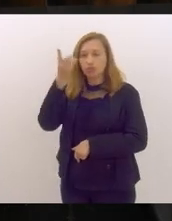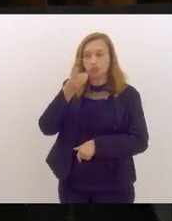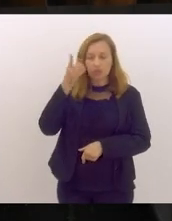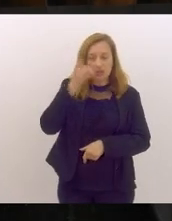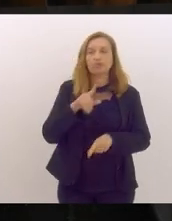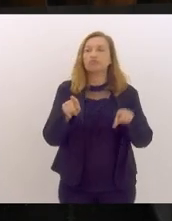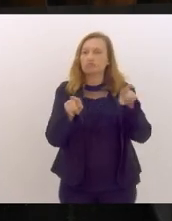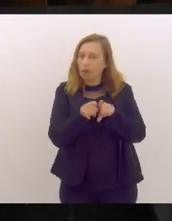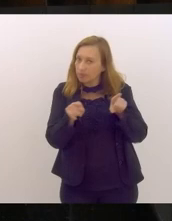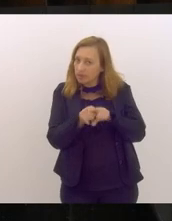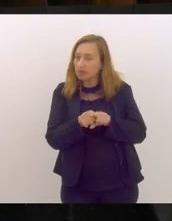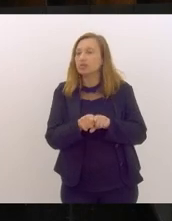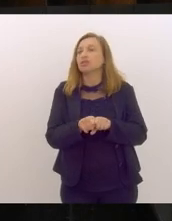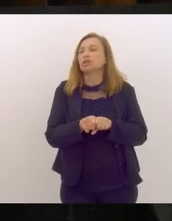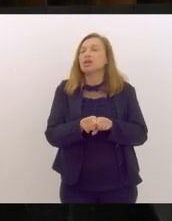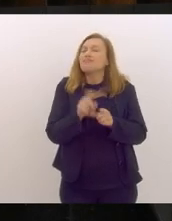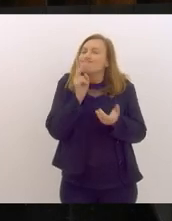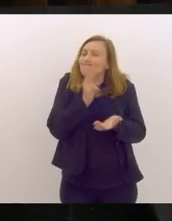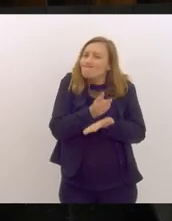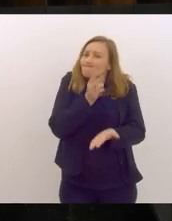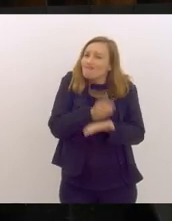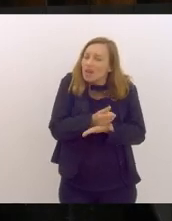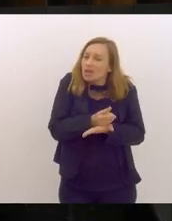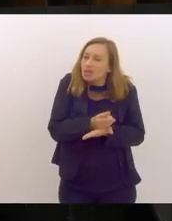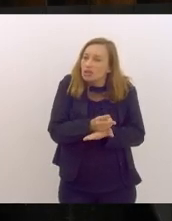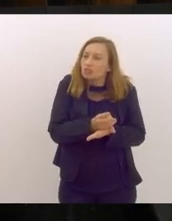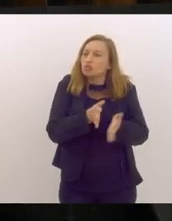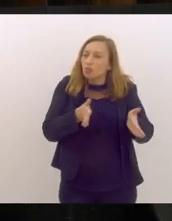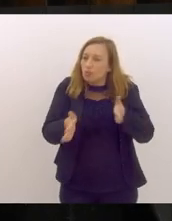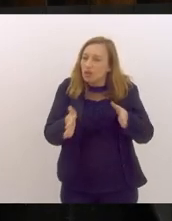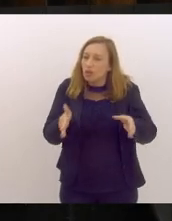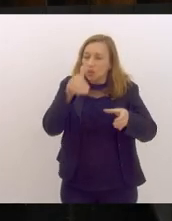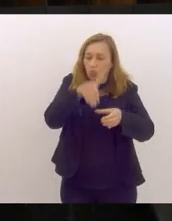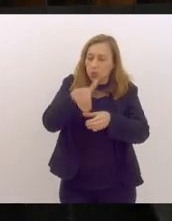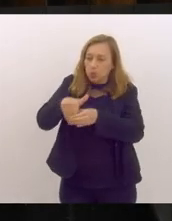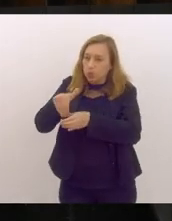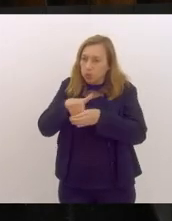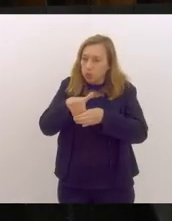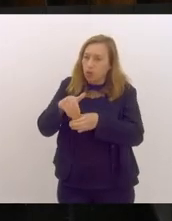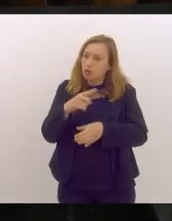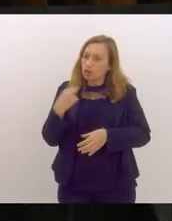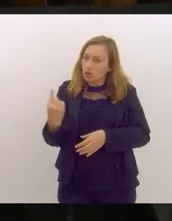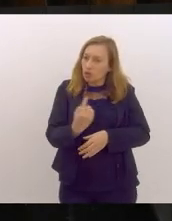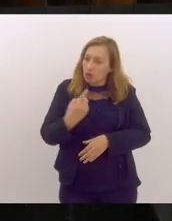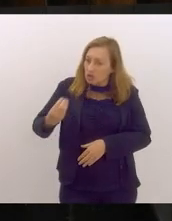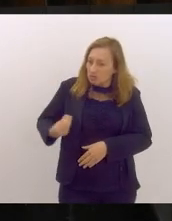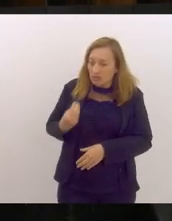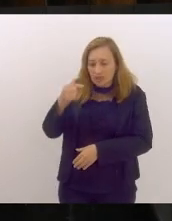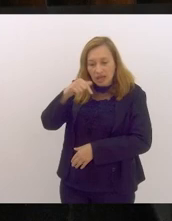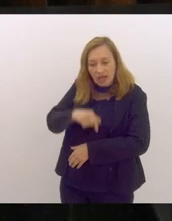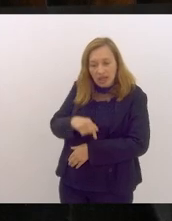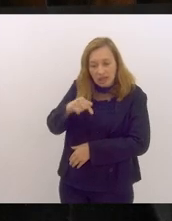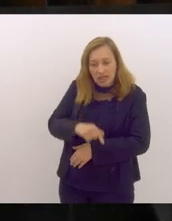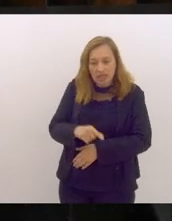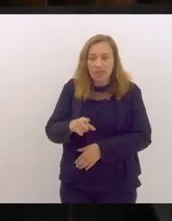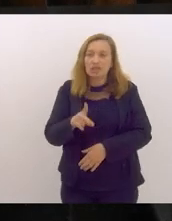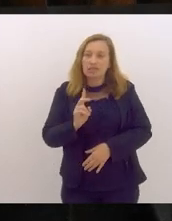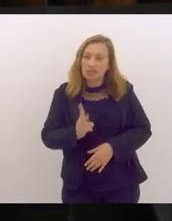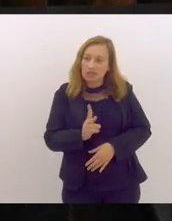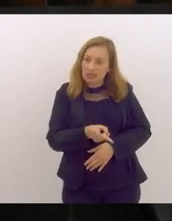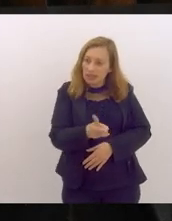parlamentares também, mesmo em campanha eleitoral, nós estaremos aqui presentes